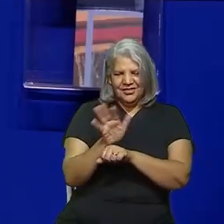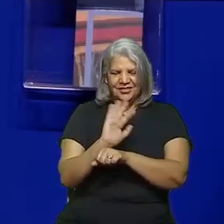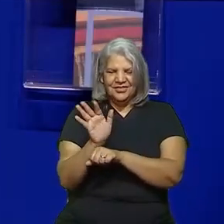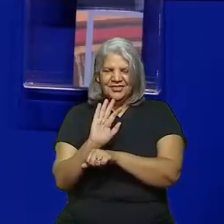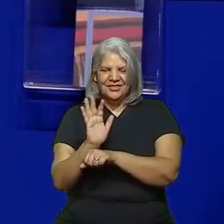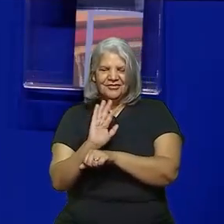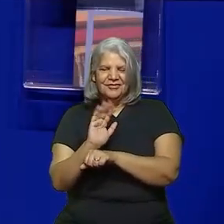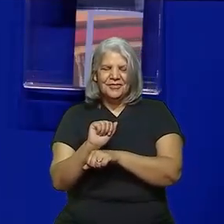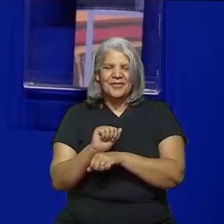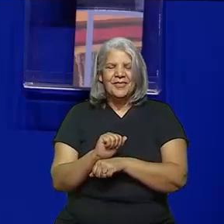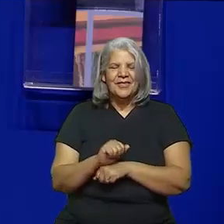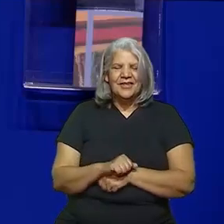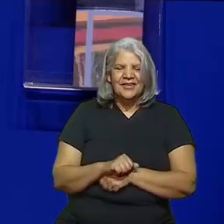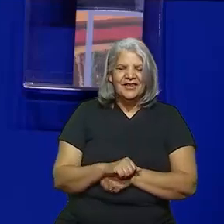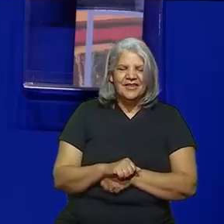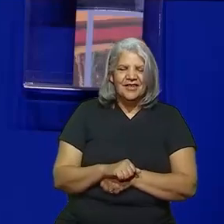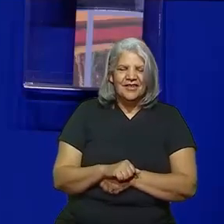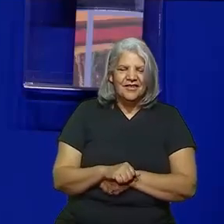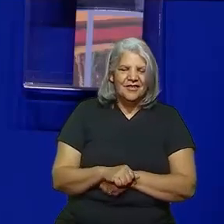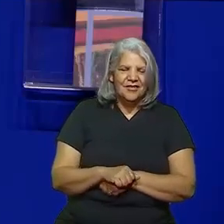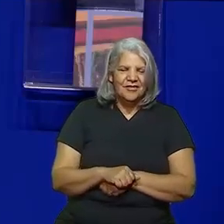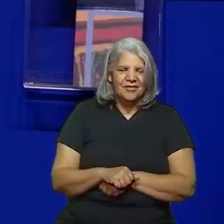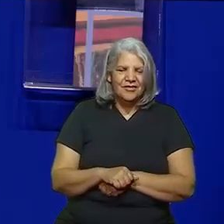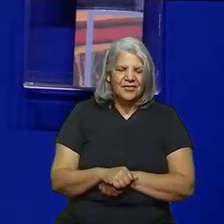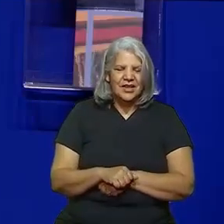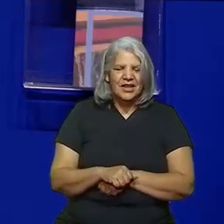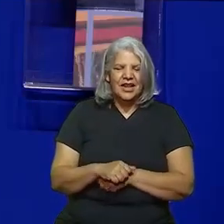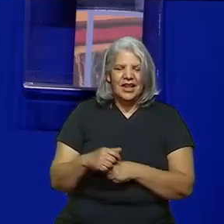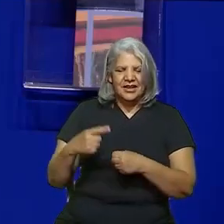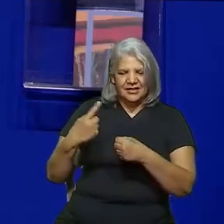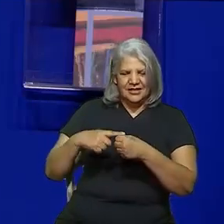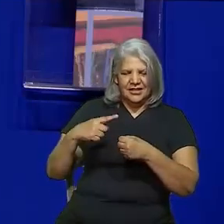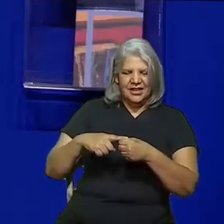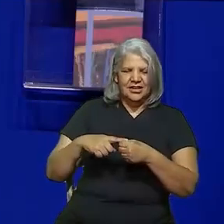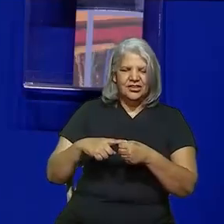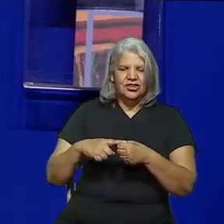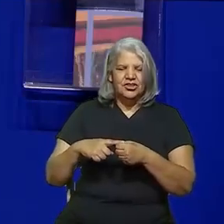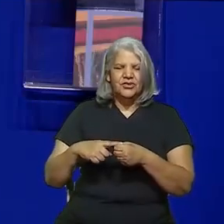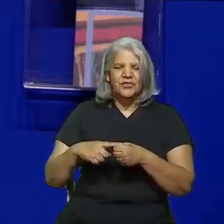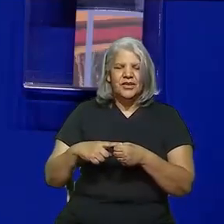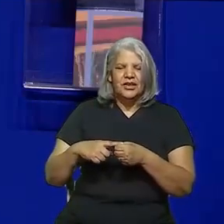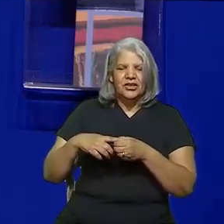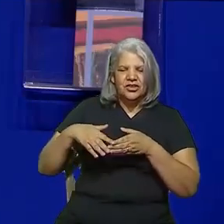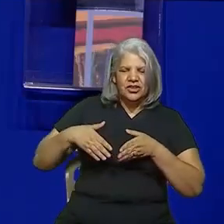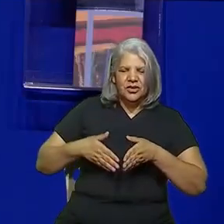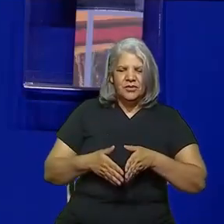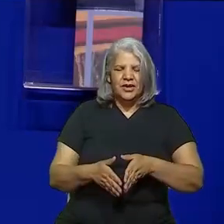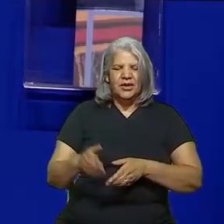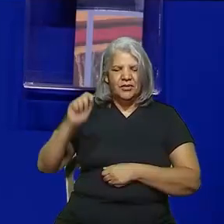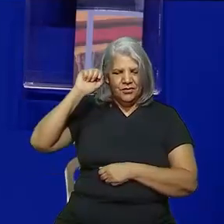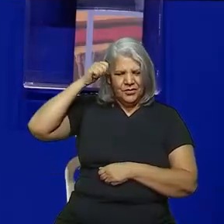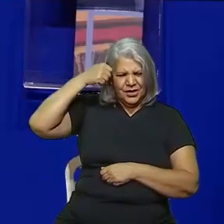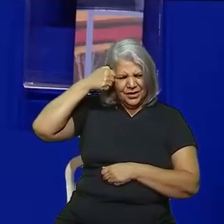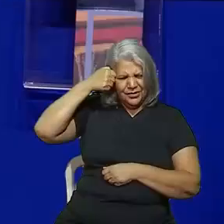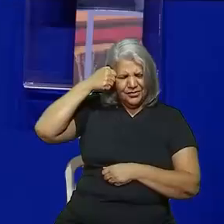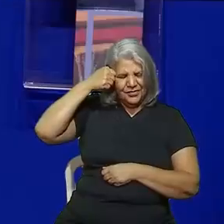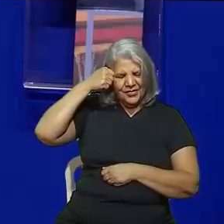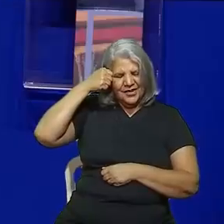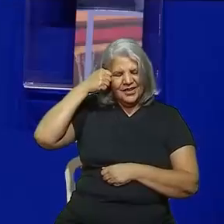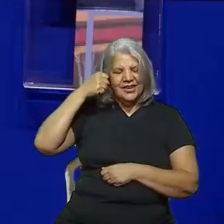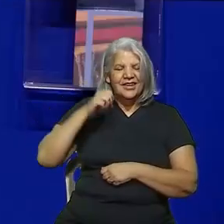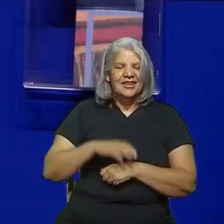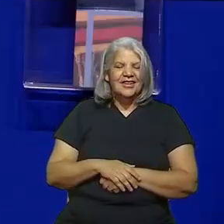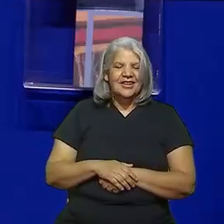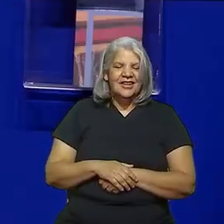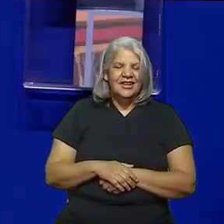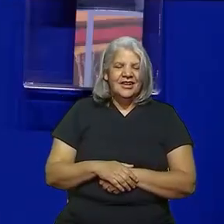Viviane Mendonça, que é uma cineasta de Ribeirão Preto, e eu quero ver. E recentemente eu